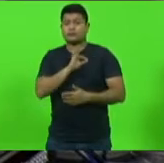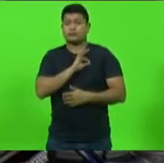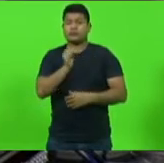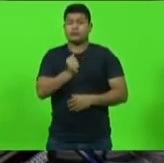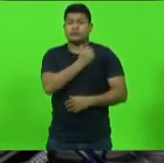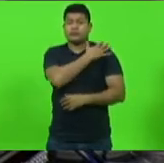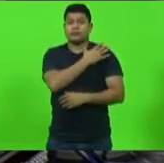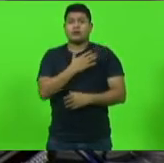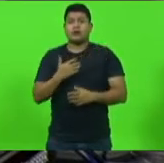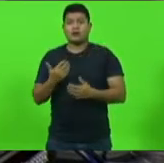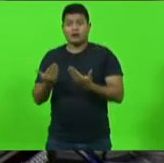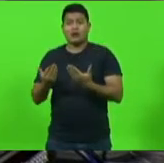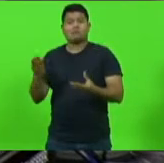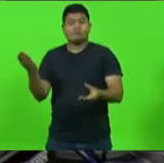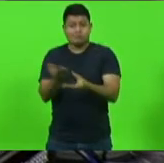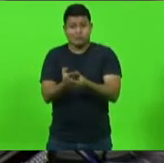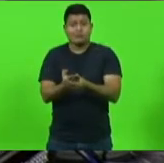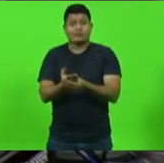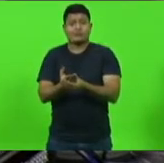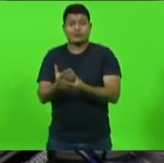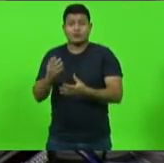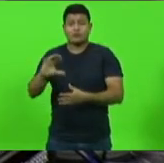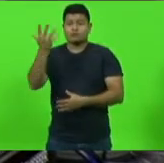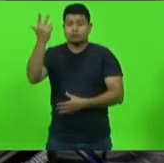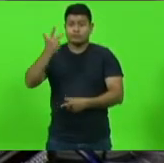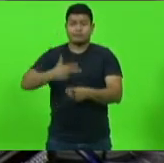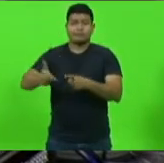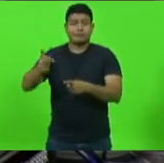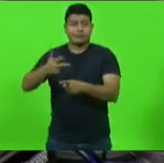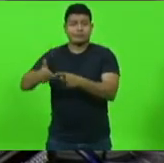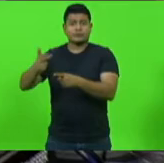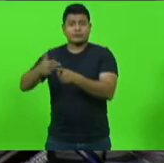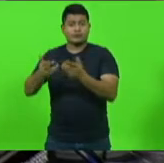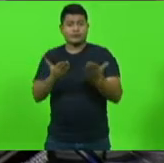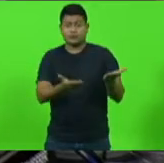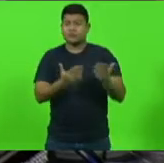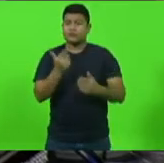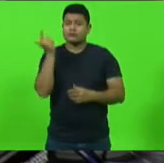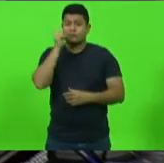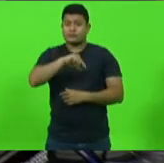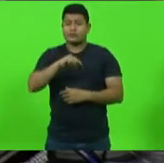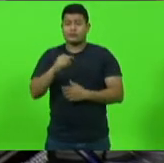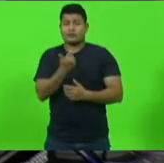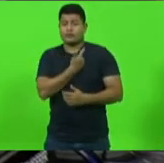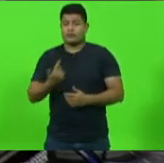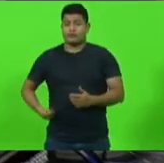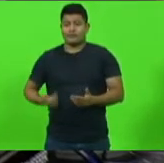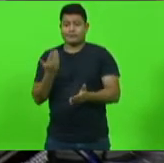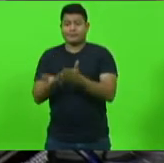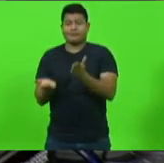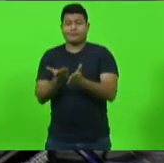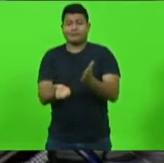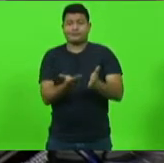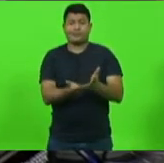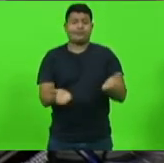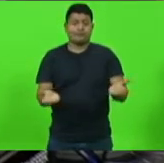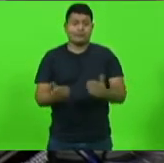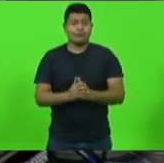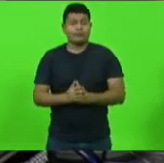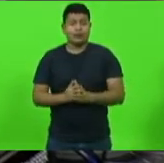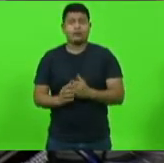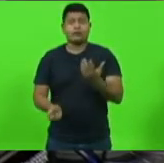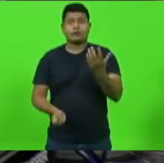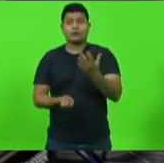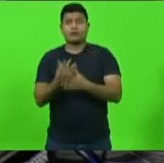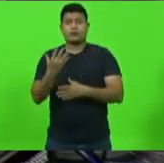após ação, ele vem perdendo. Então, regulariza, coloca isso no papel e cria uma isonomia também com